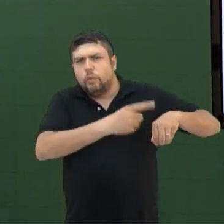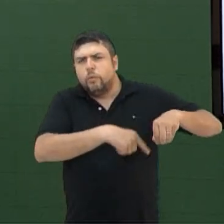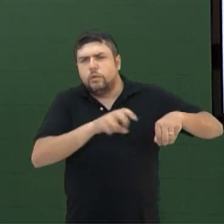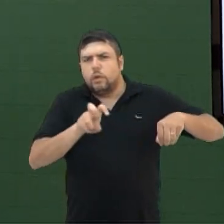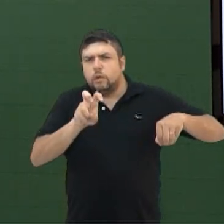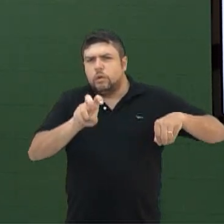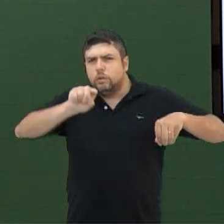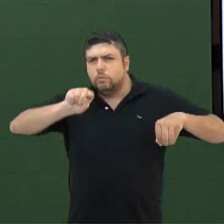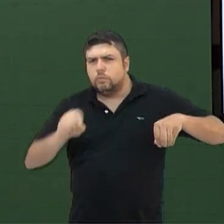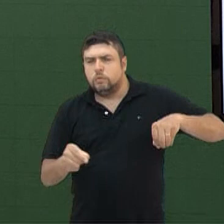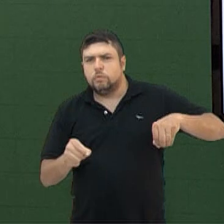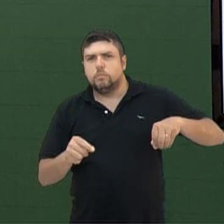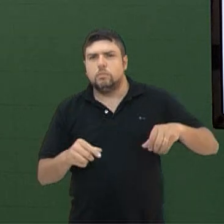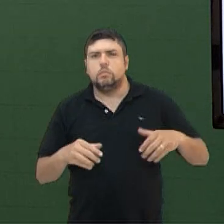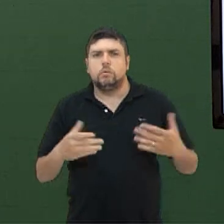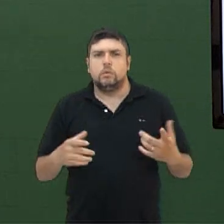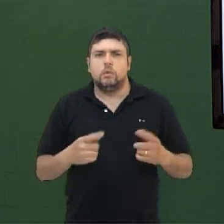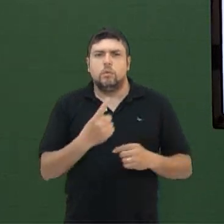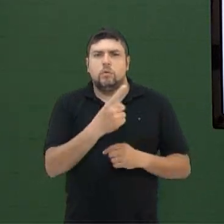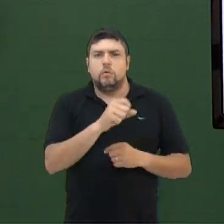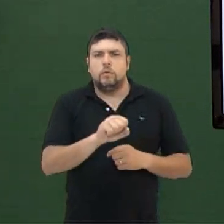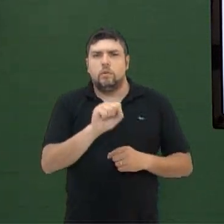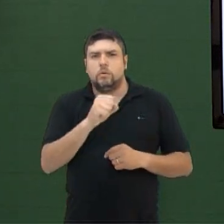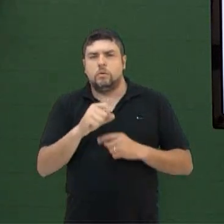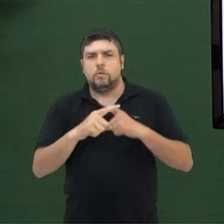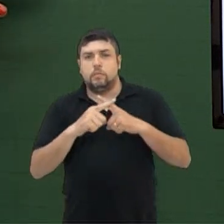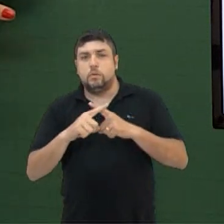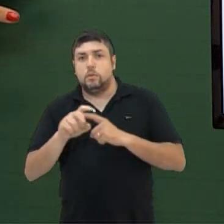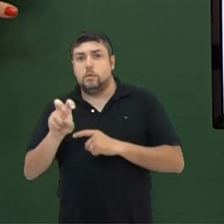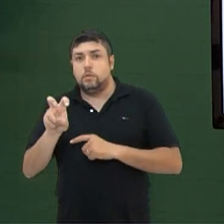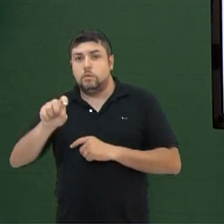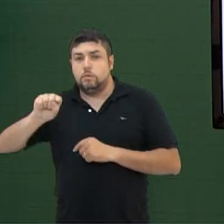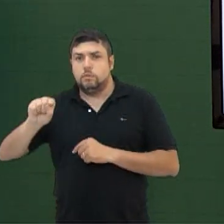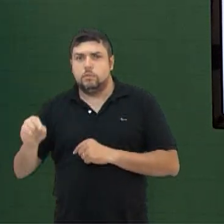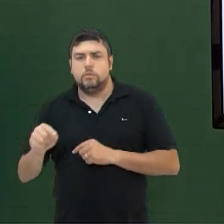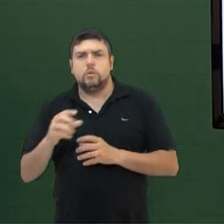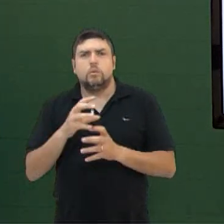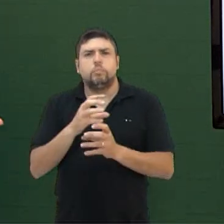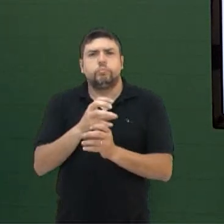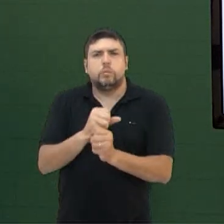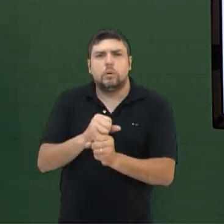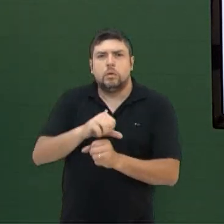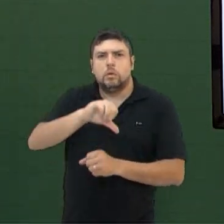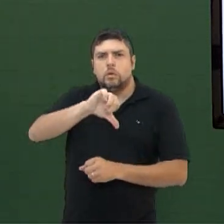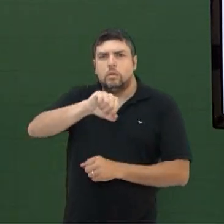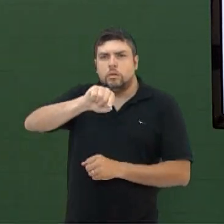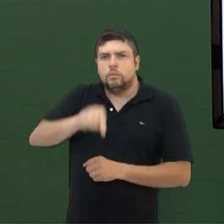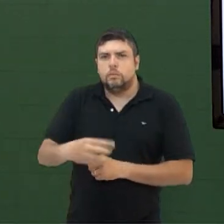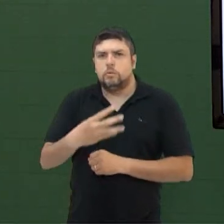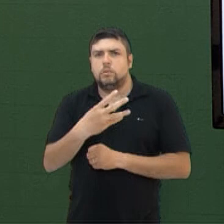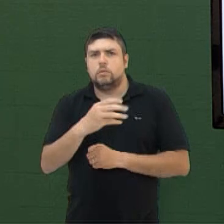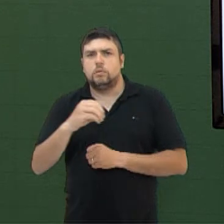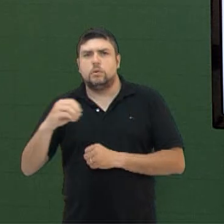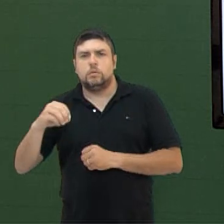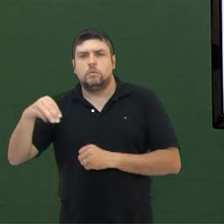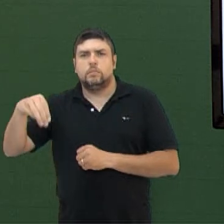por 5.000, que me dá um total de 9.400 metros, ou